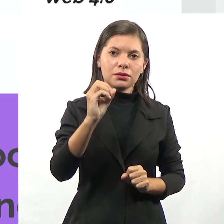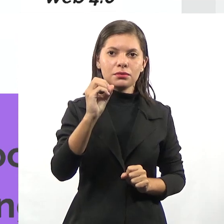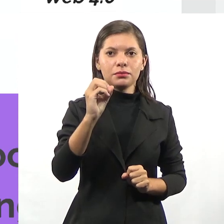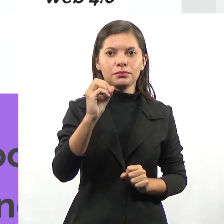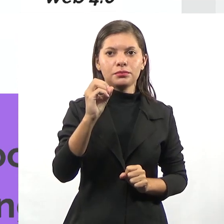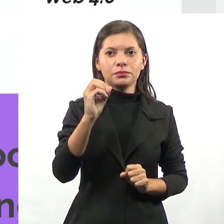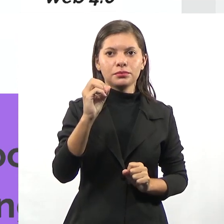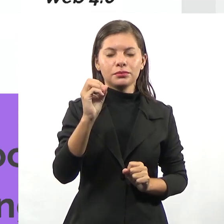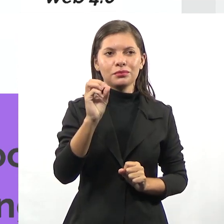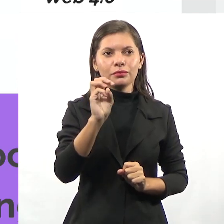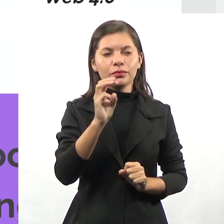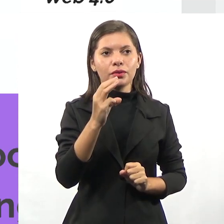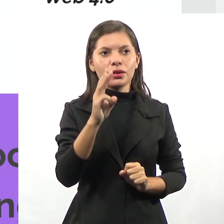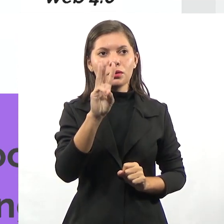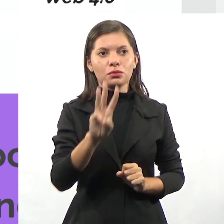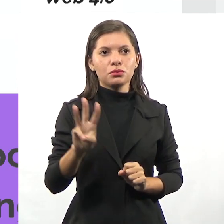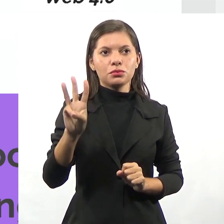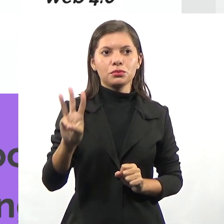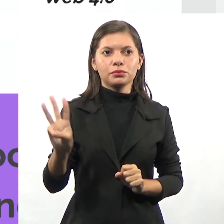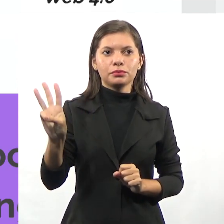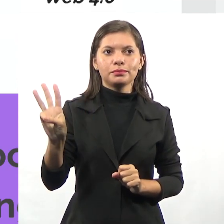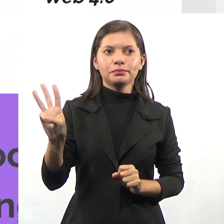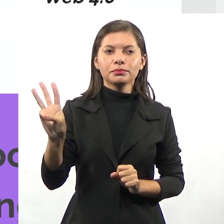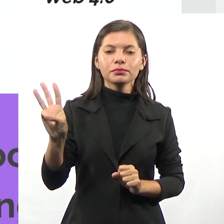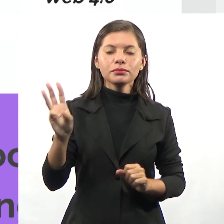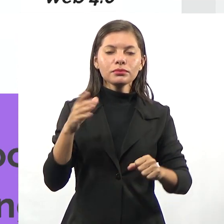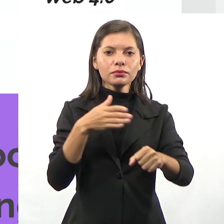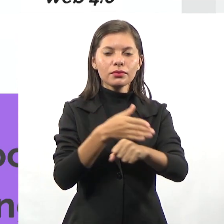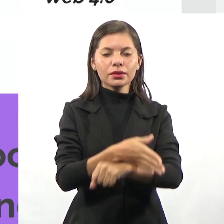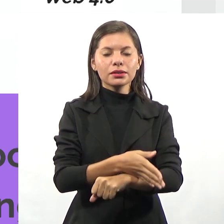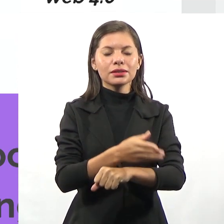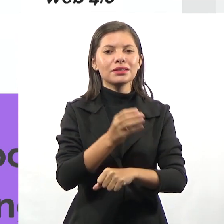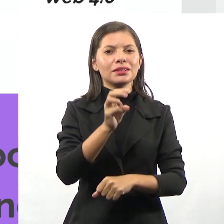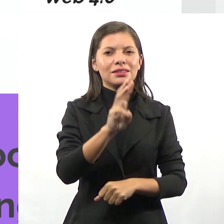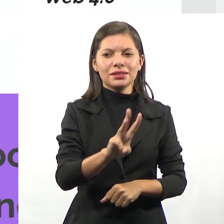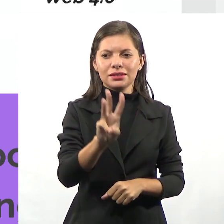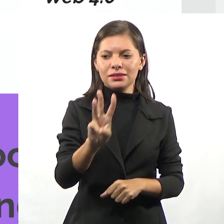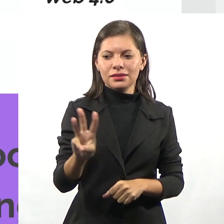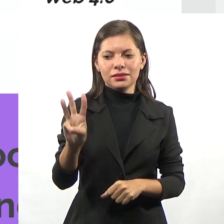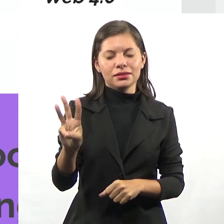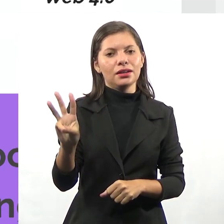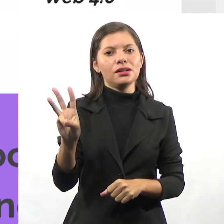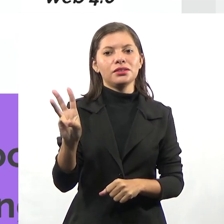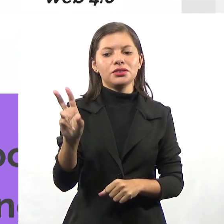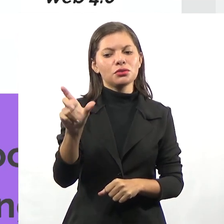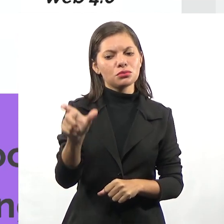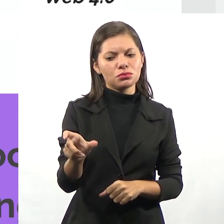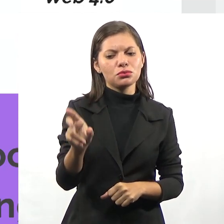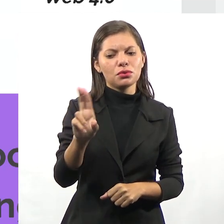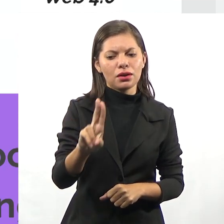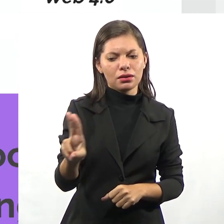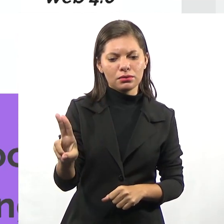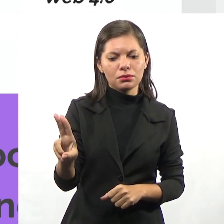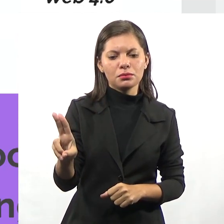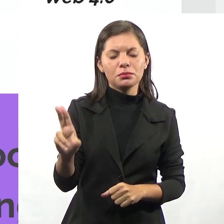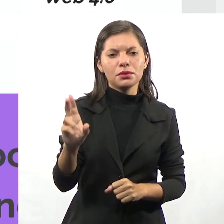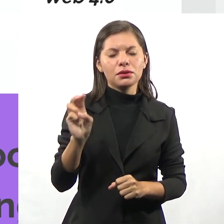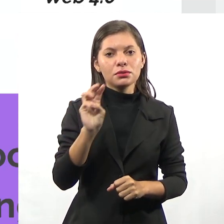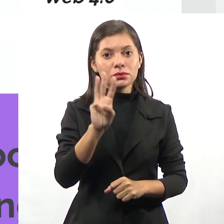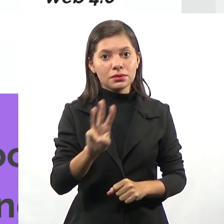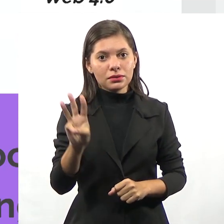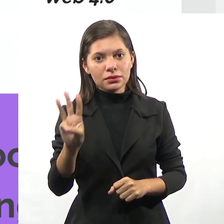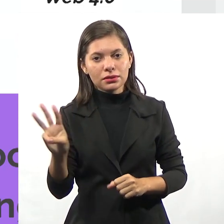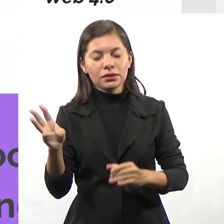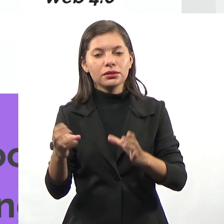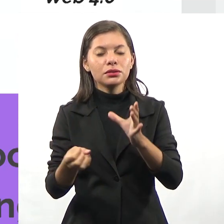semântica ou personificação. Quando acessamos em determinado site, quando estamos logados, aquele site muitas